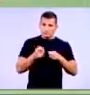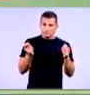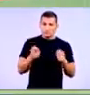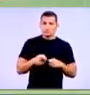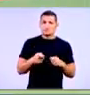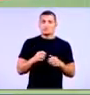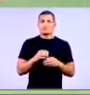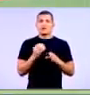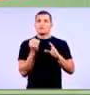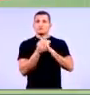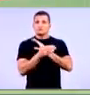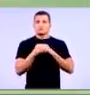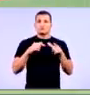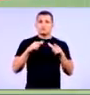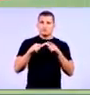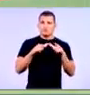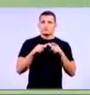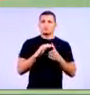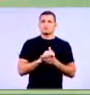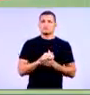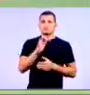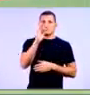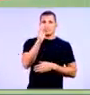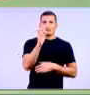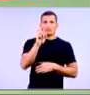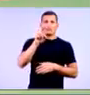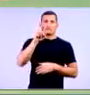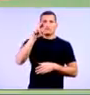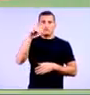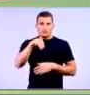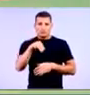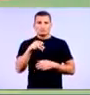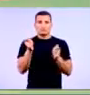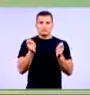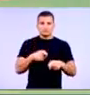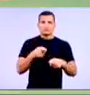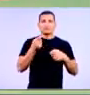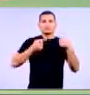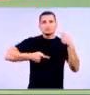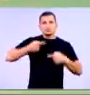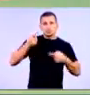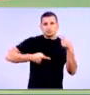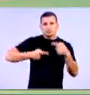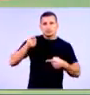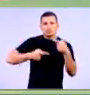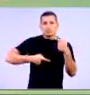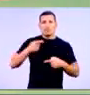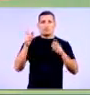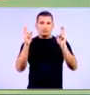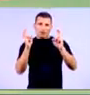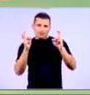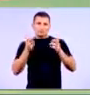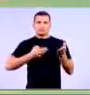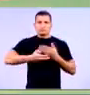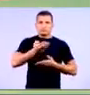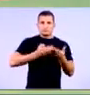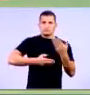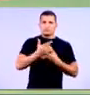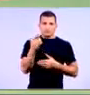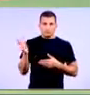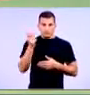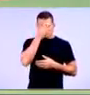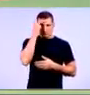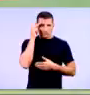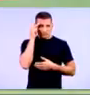envio de trabalhos. O fórum provoca a discussão de temas e a interação com outras pessoas. E o